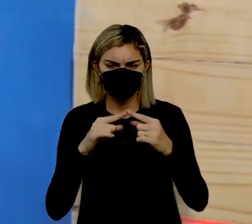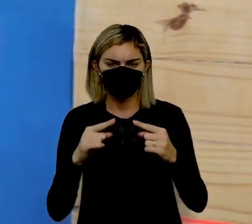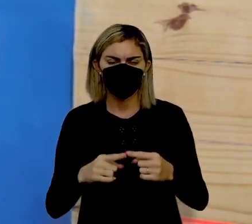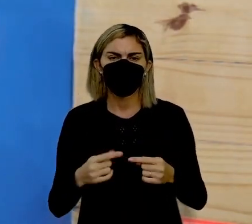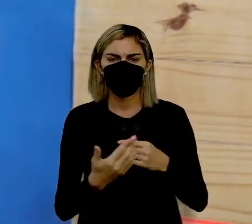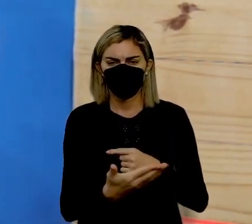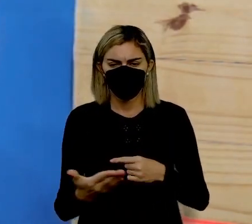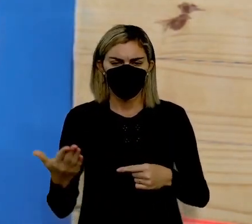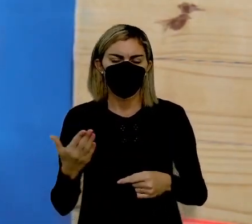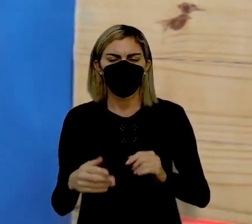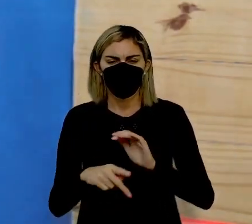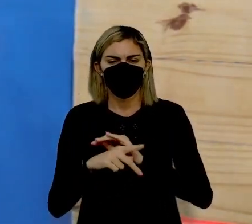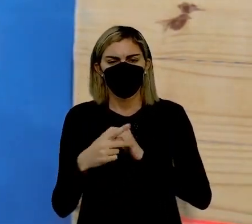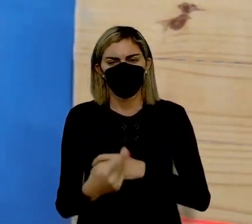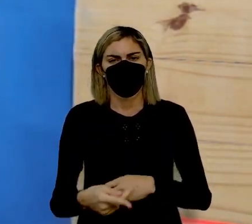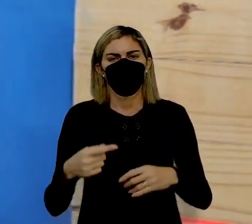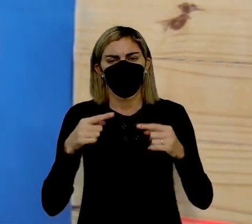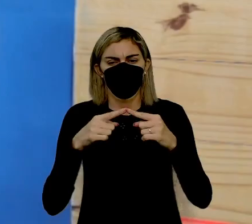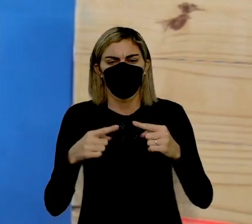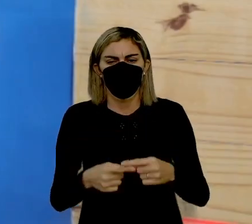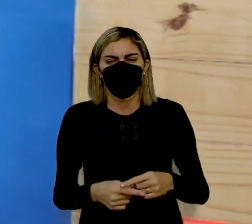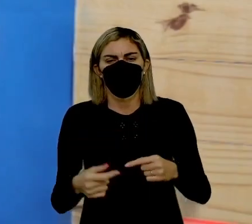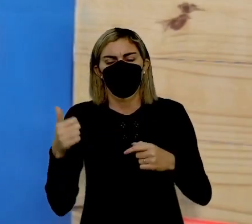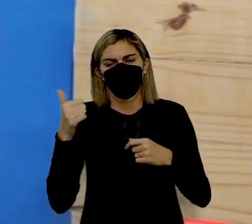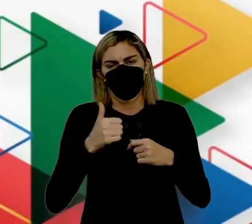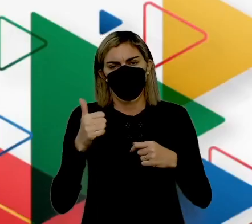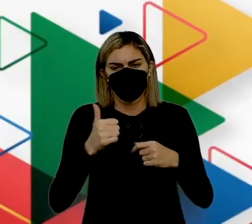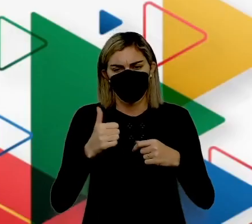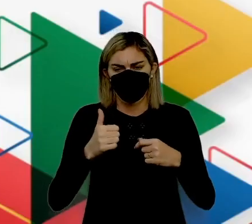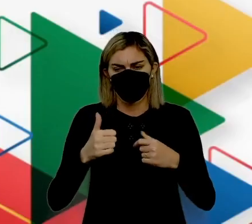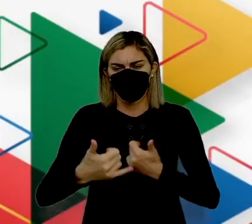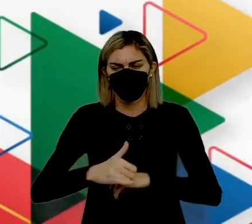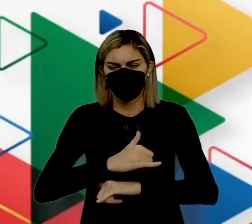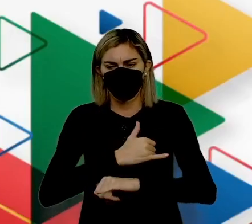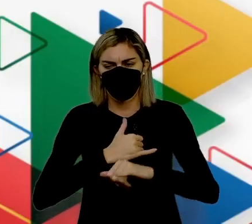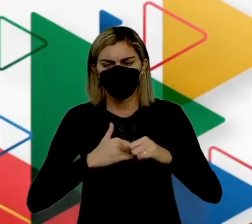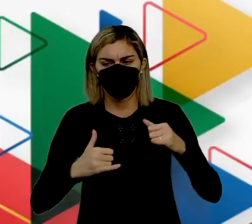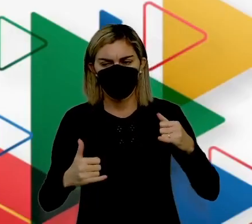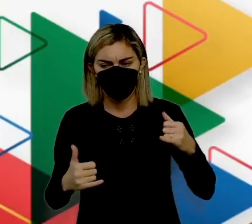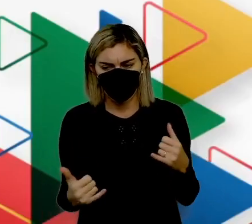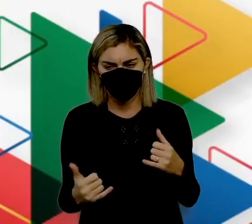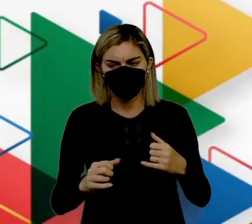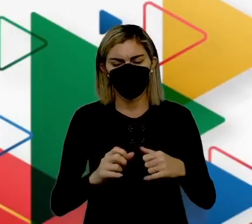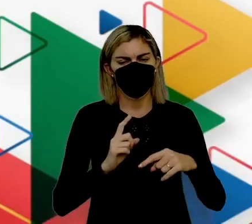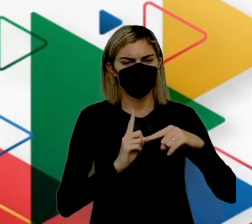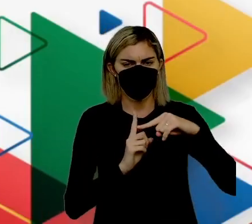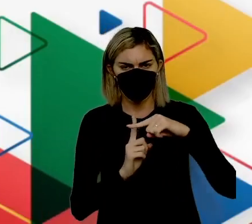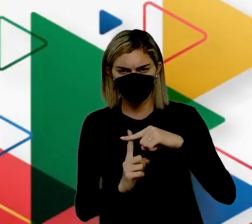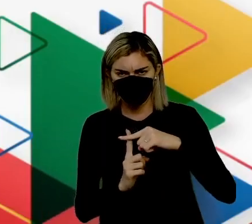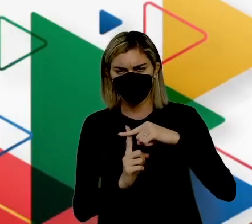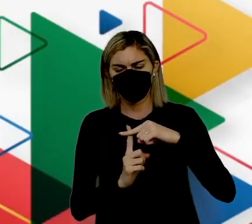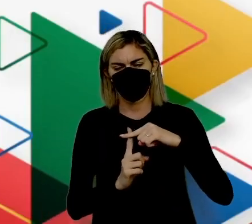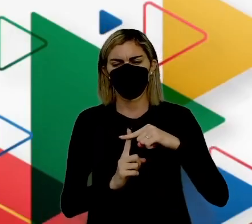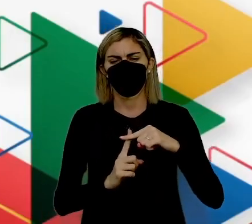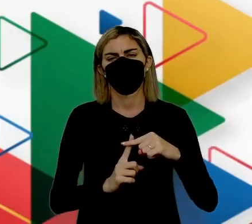essas propriedades, vem a primeira. Cargas elétricas positivas